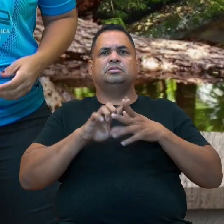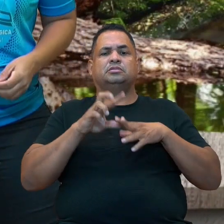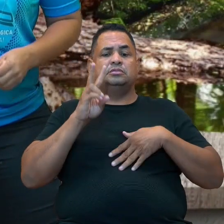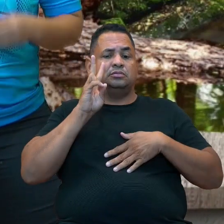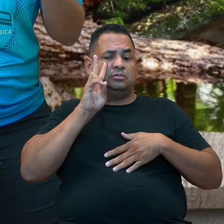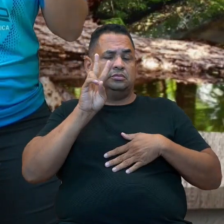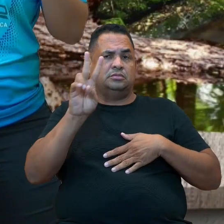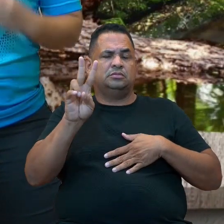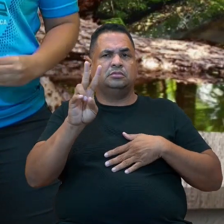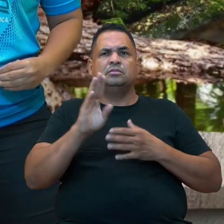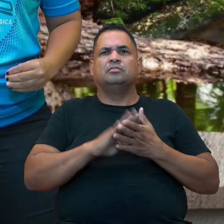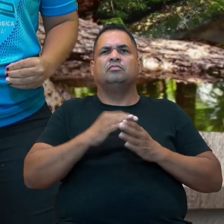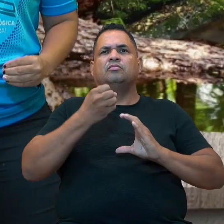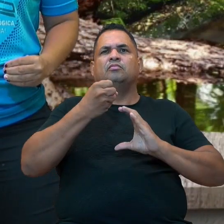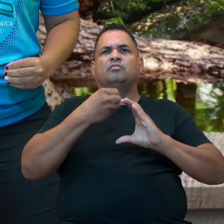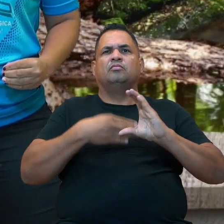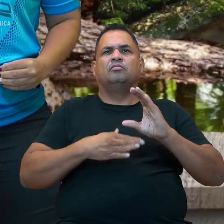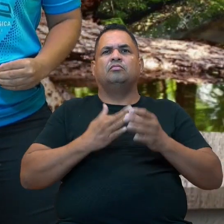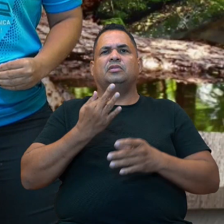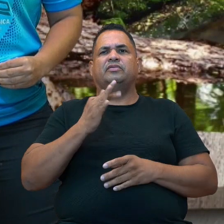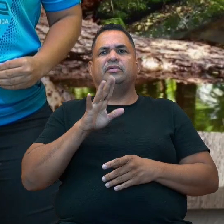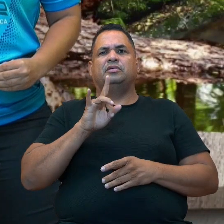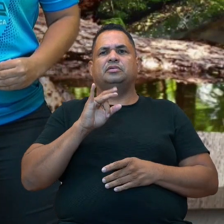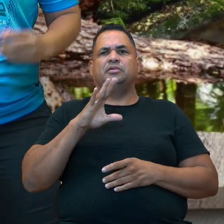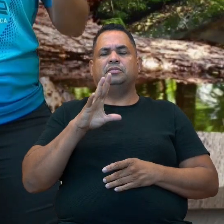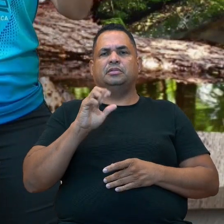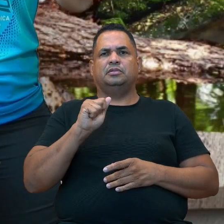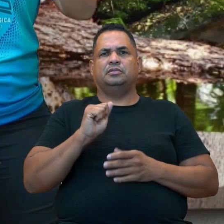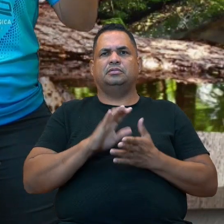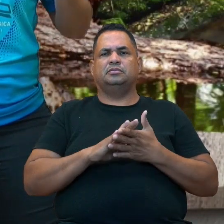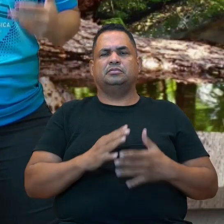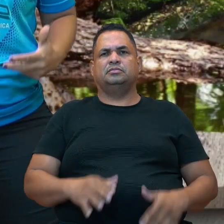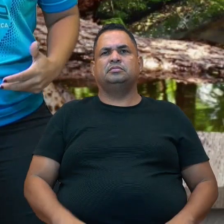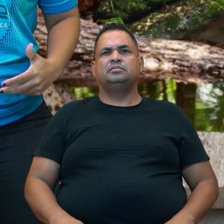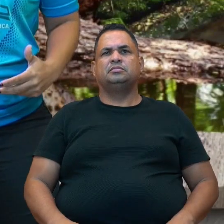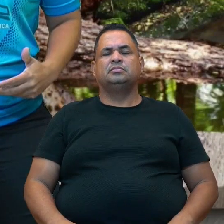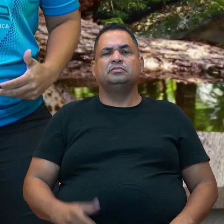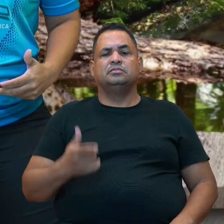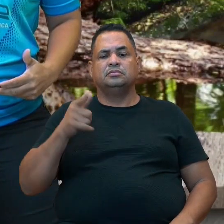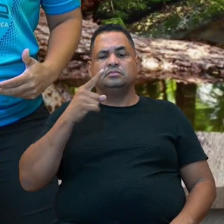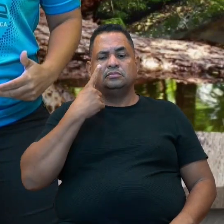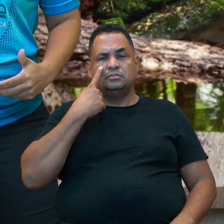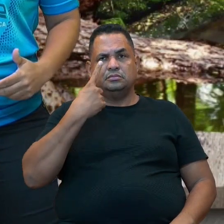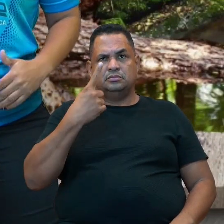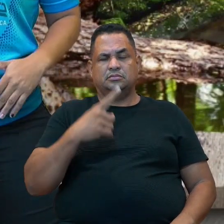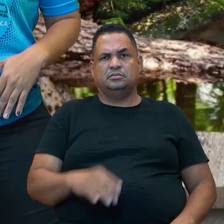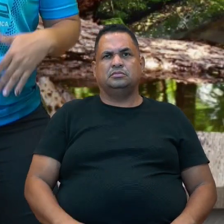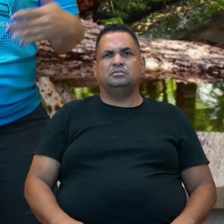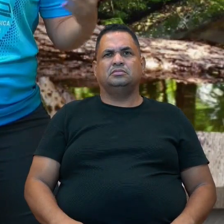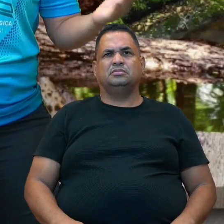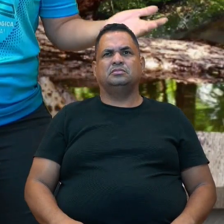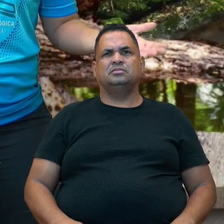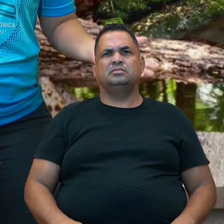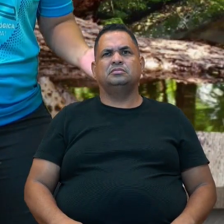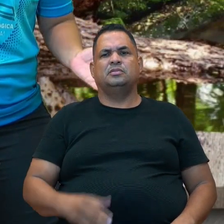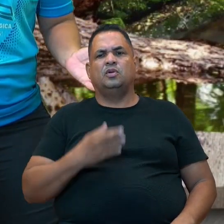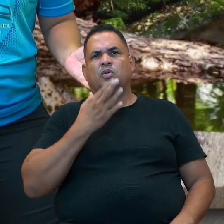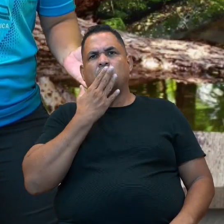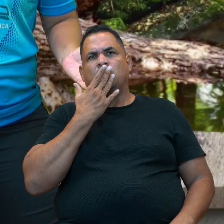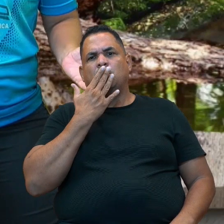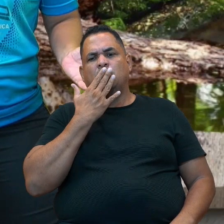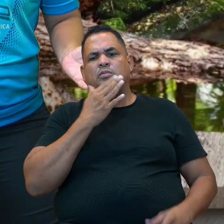nossas características fenotípicas, determinadas pelos genes e que você consegue observar, tá bom? As cores